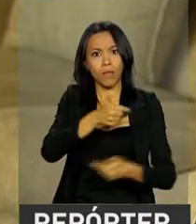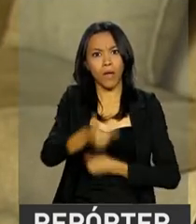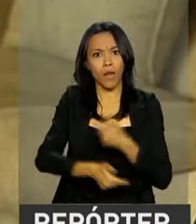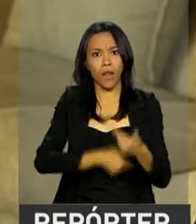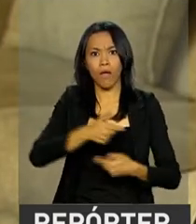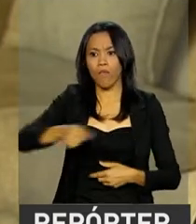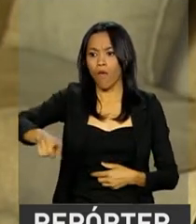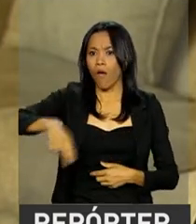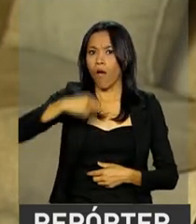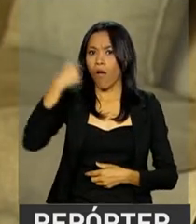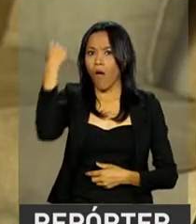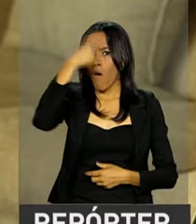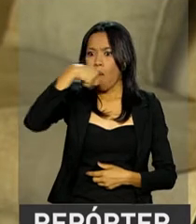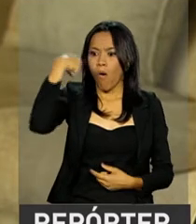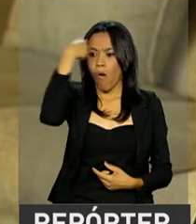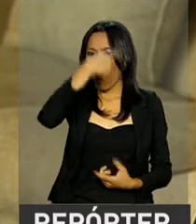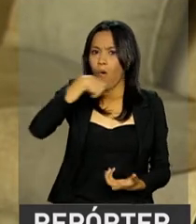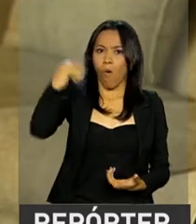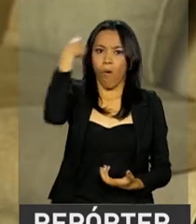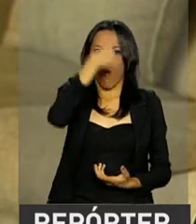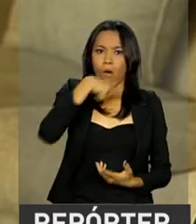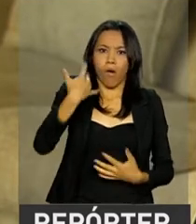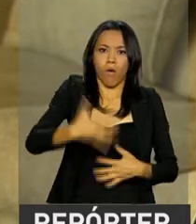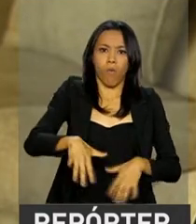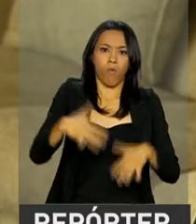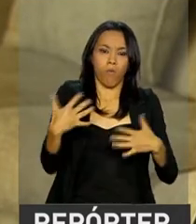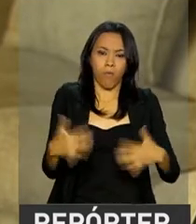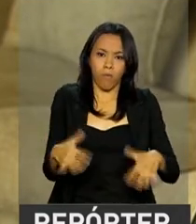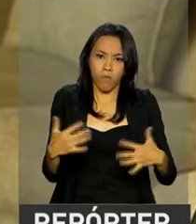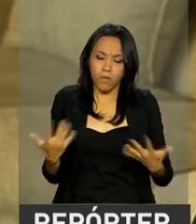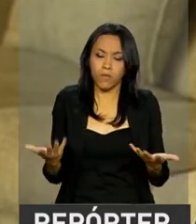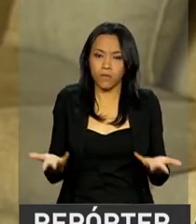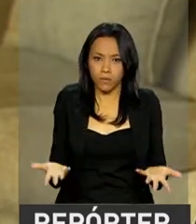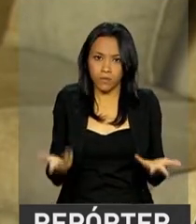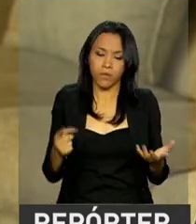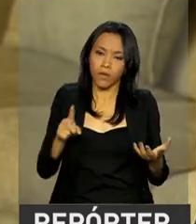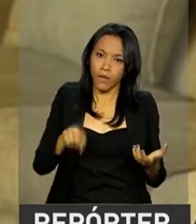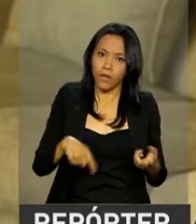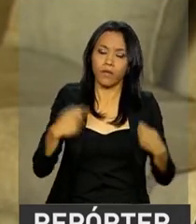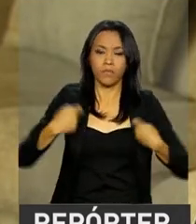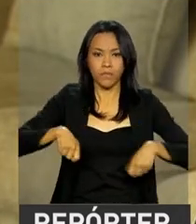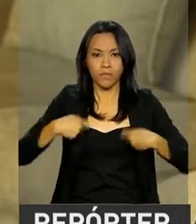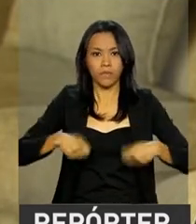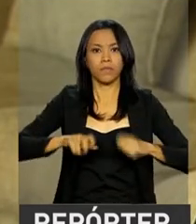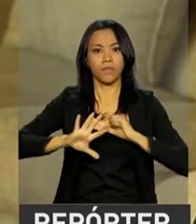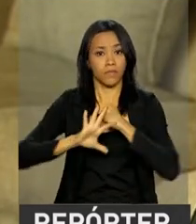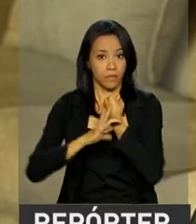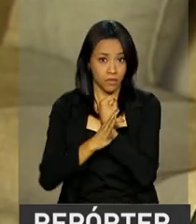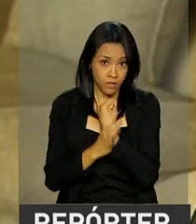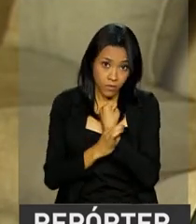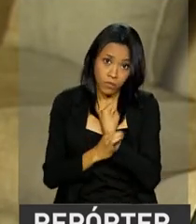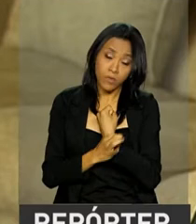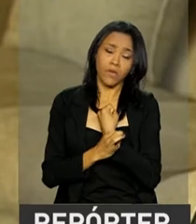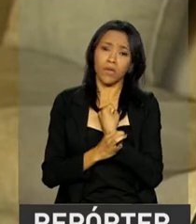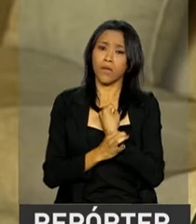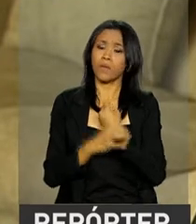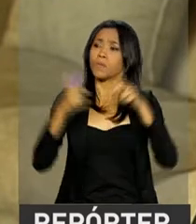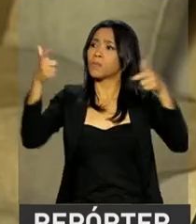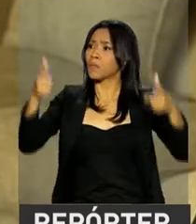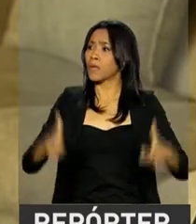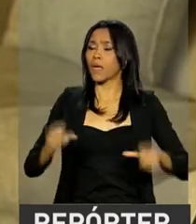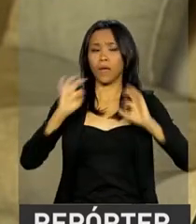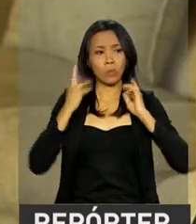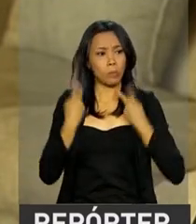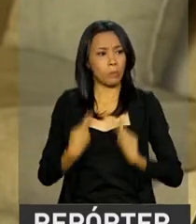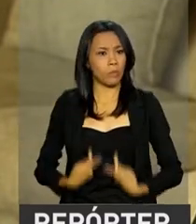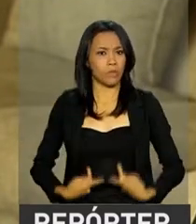muito estendidas e era preciso garantir uma condição mais humana e